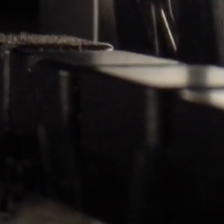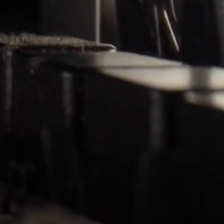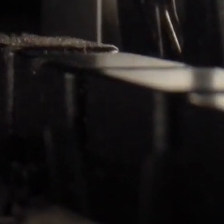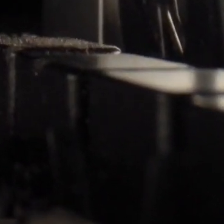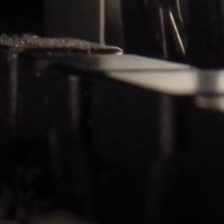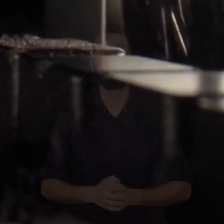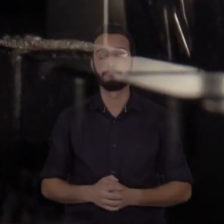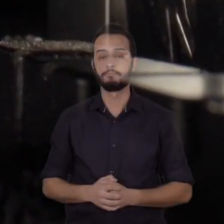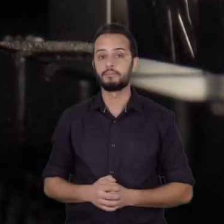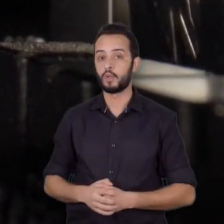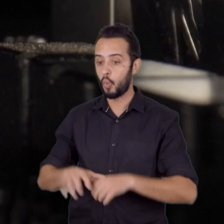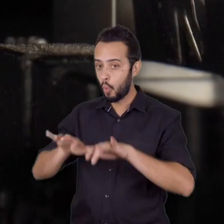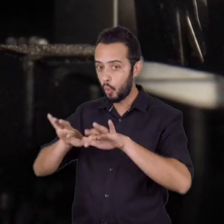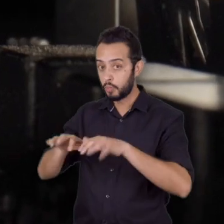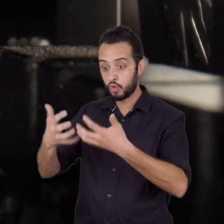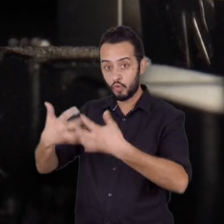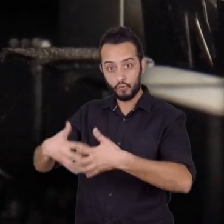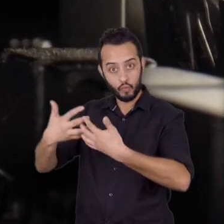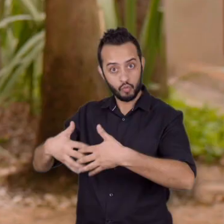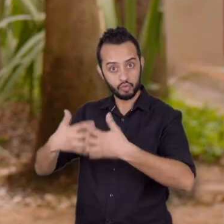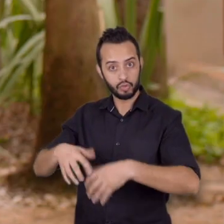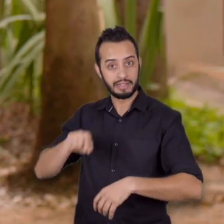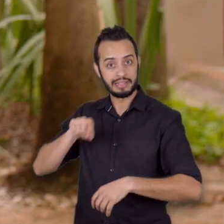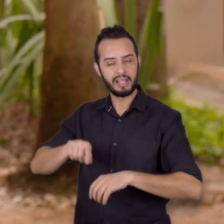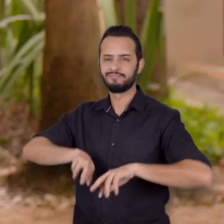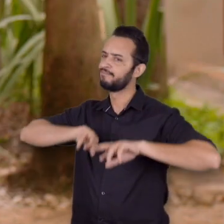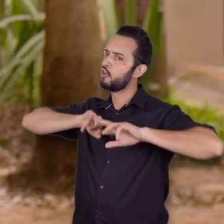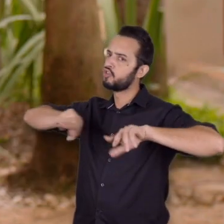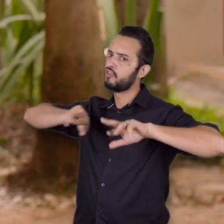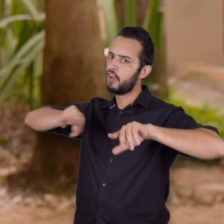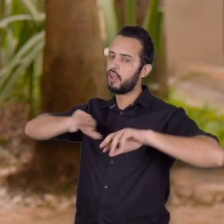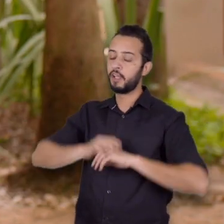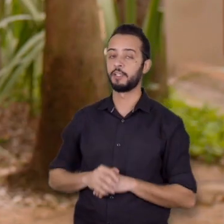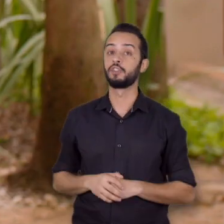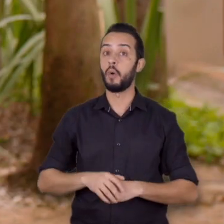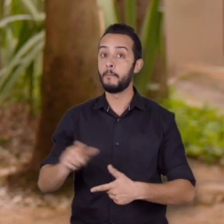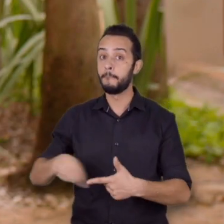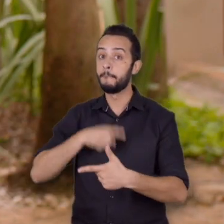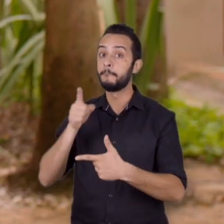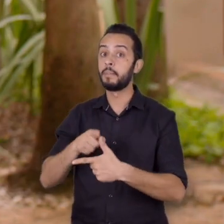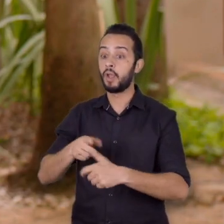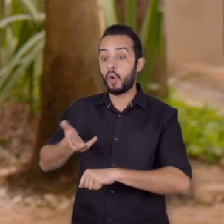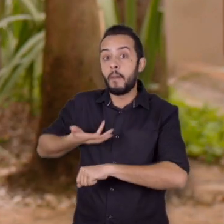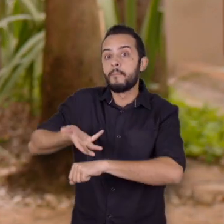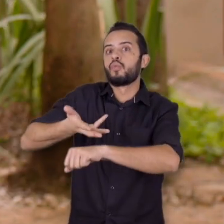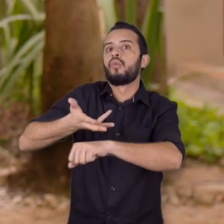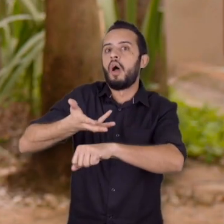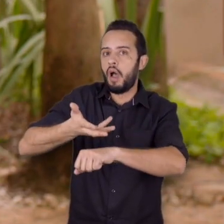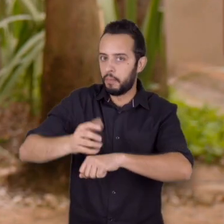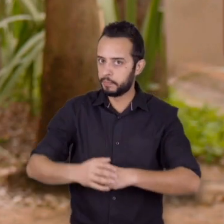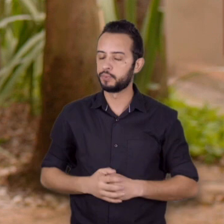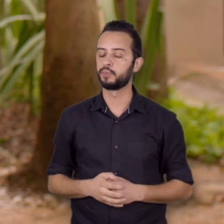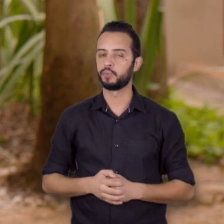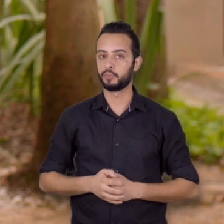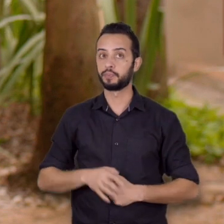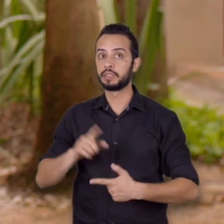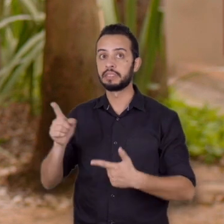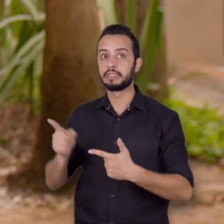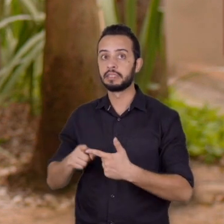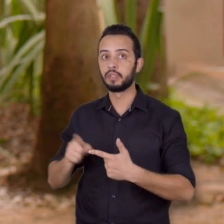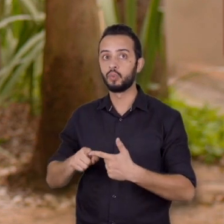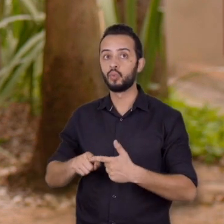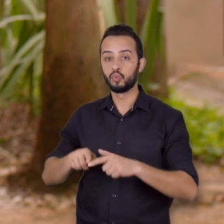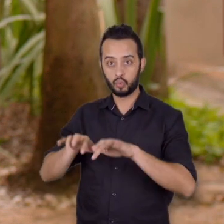O computador, as coisas com os computadores foram diferentes. Primeiro, porque elas são muito rápidas, né? E segundo, porque o computador